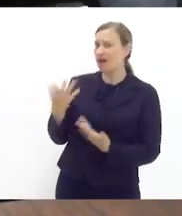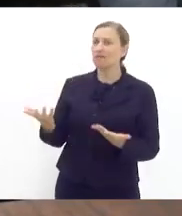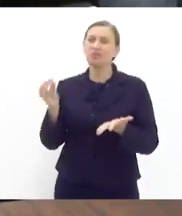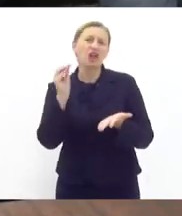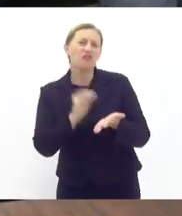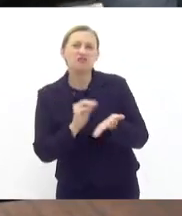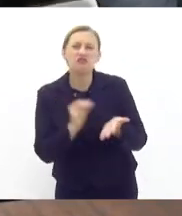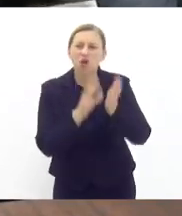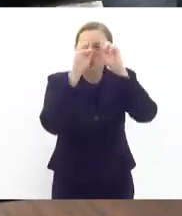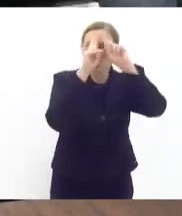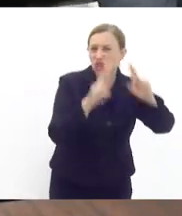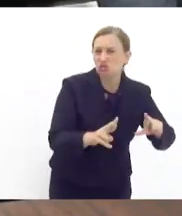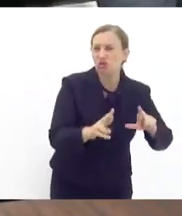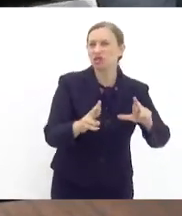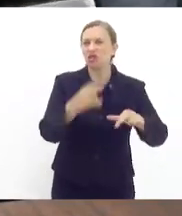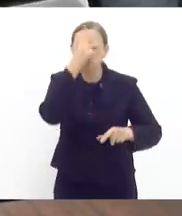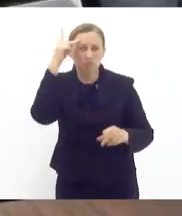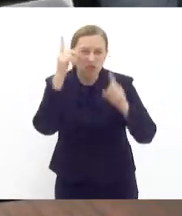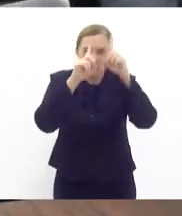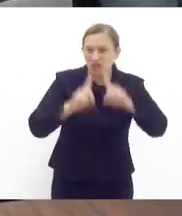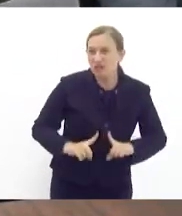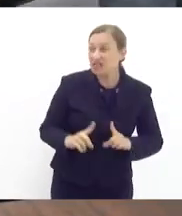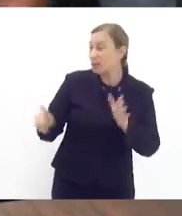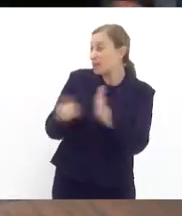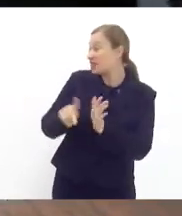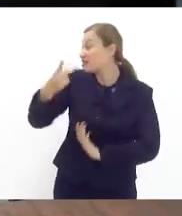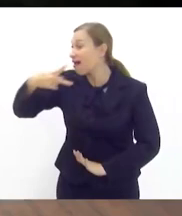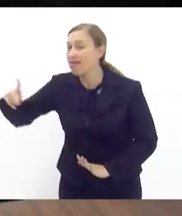falta de respeito com os deficientes é deles